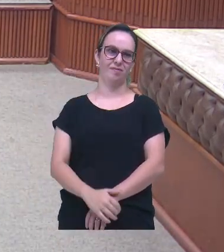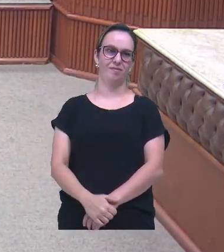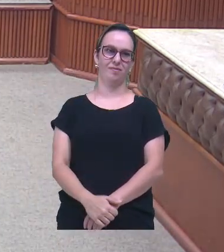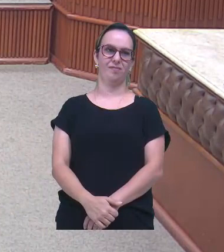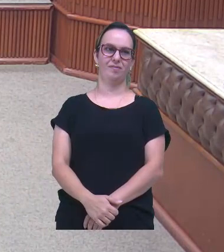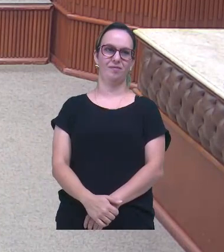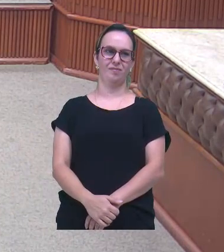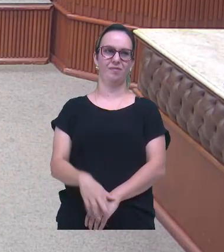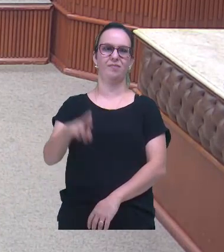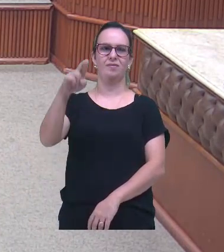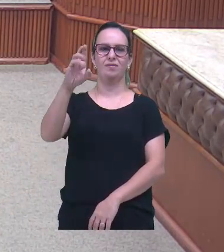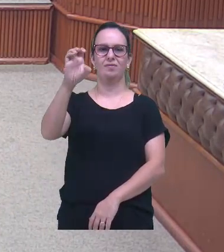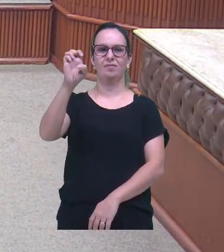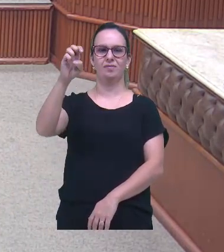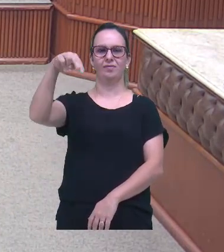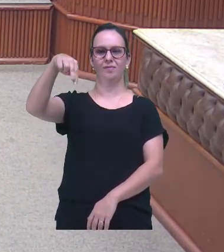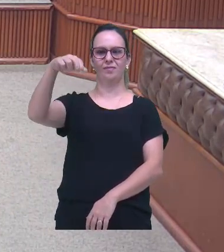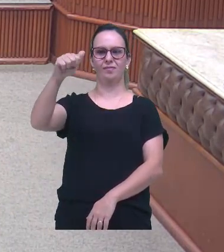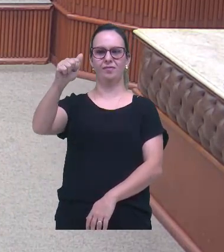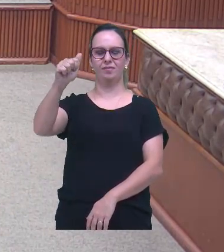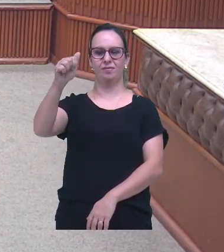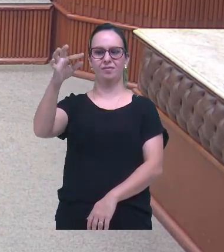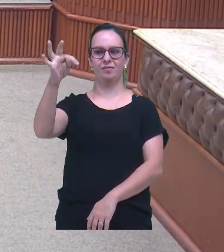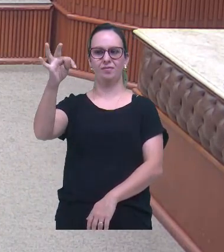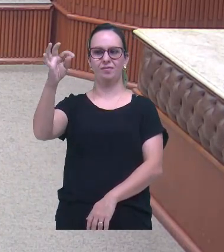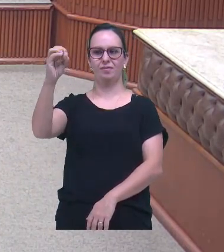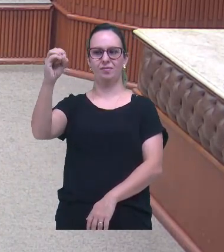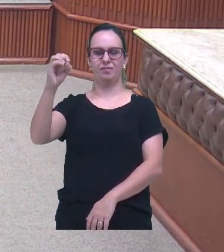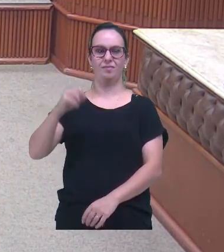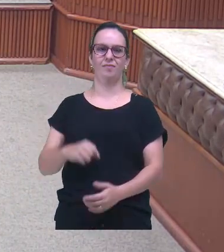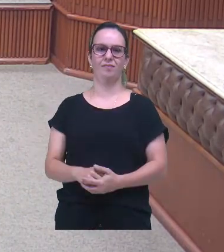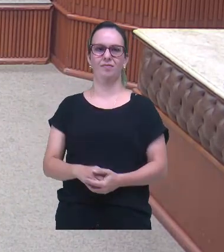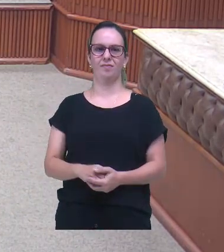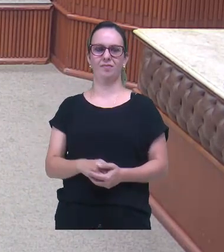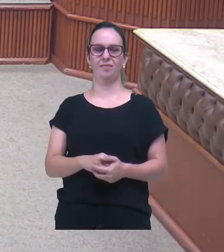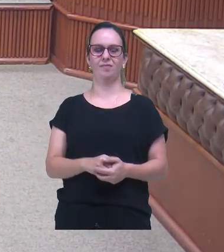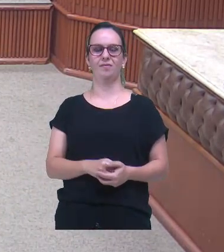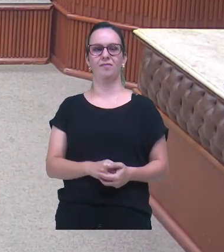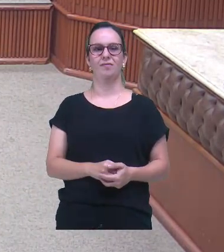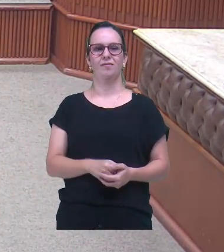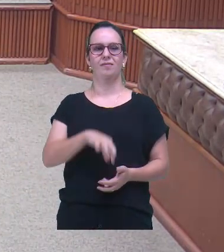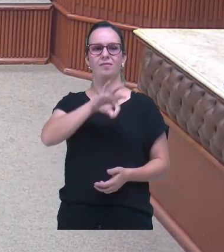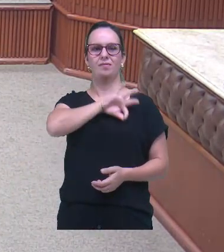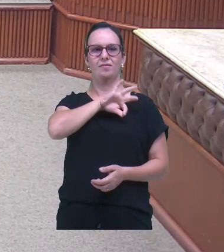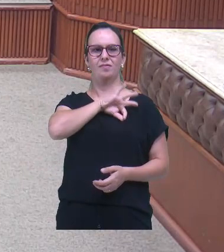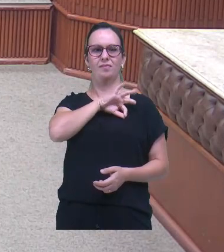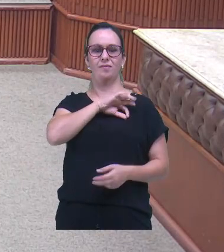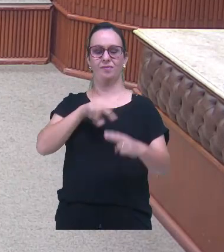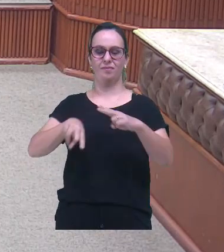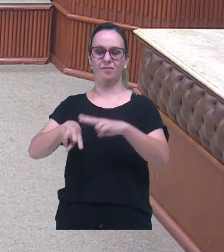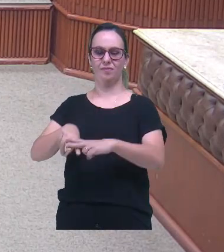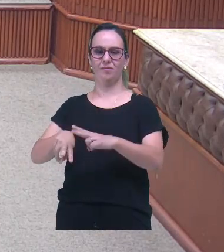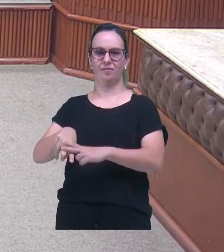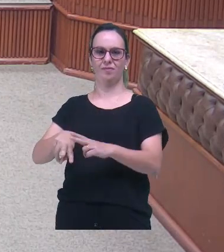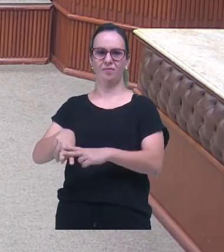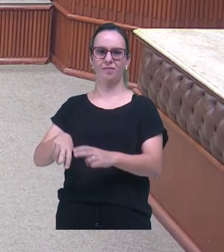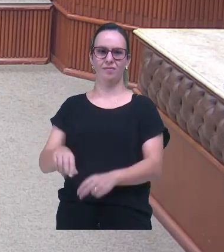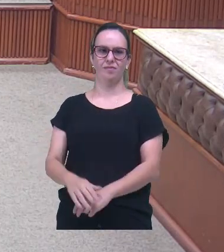Senhor Renato Vieira Alves, policial penal da Secretaria da Administração Penitenciária.